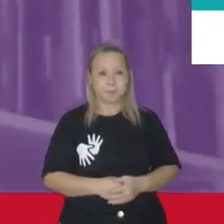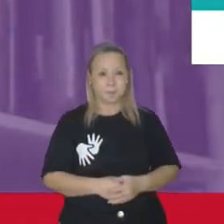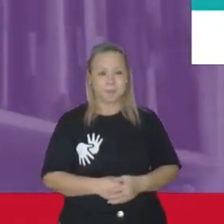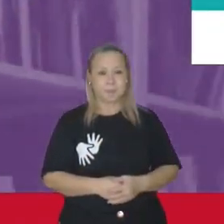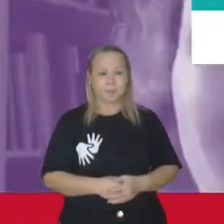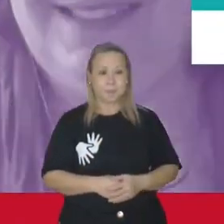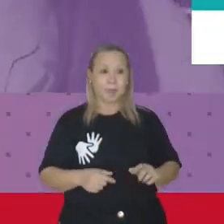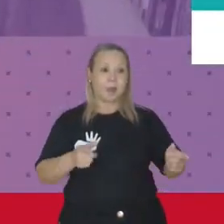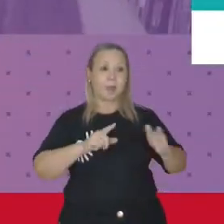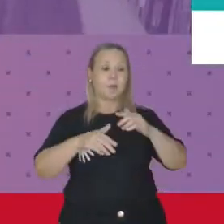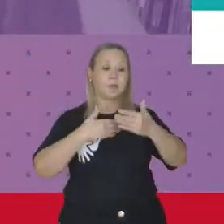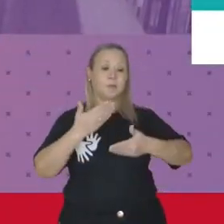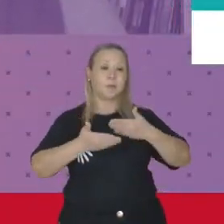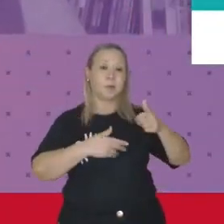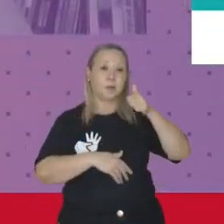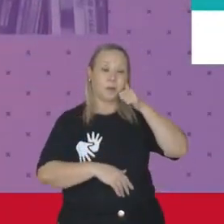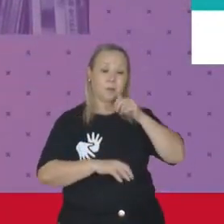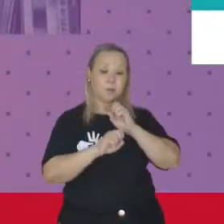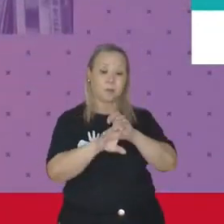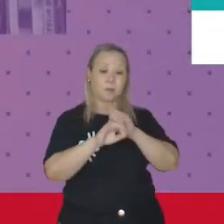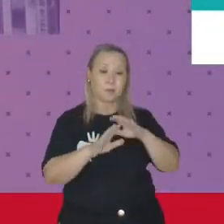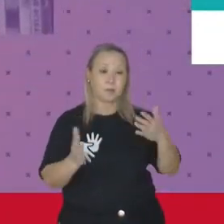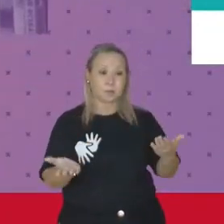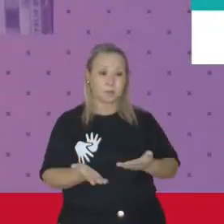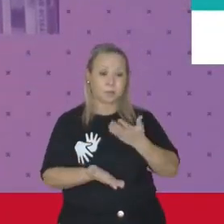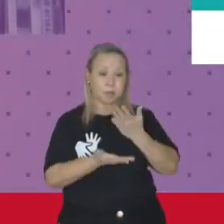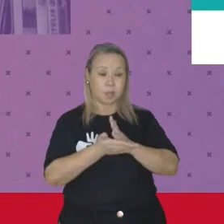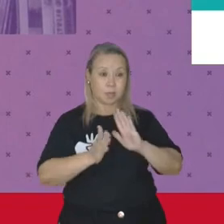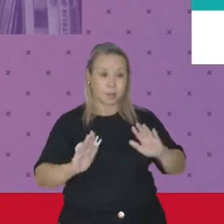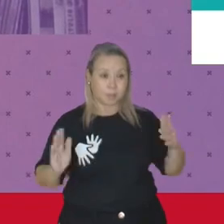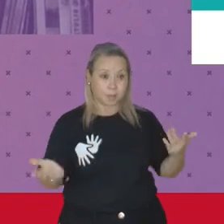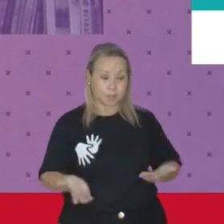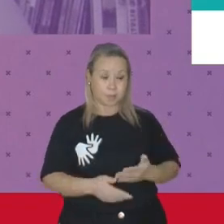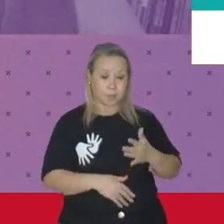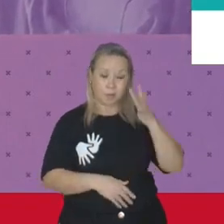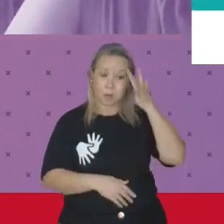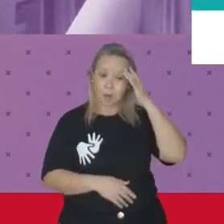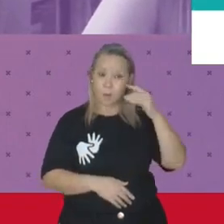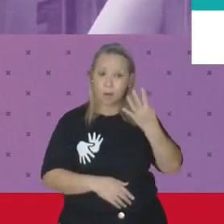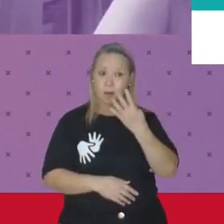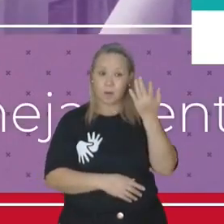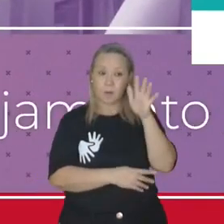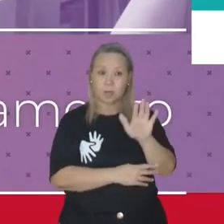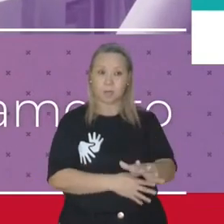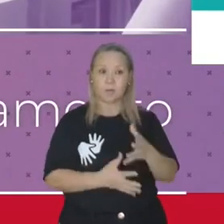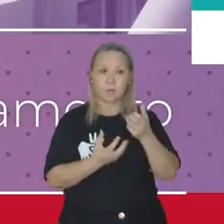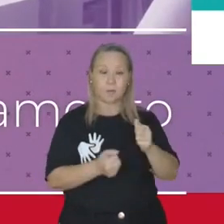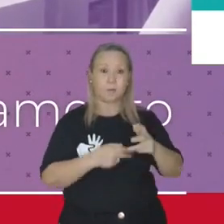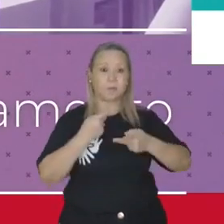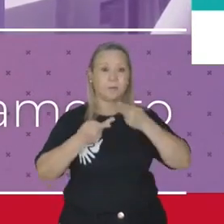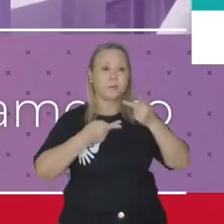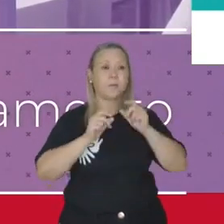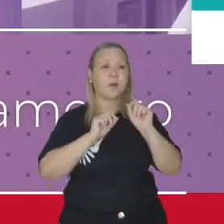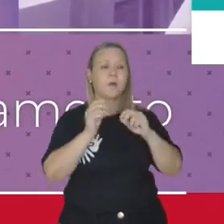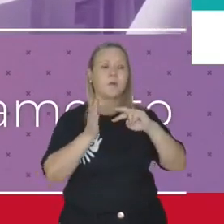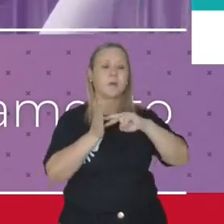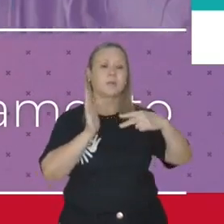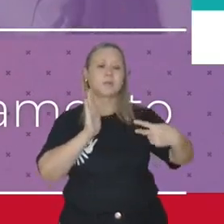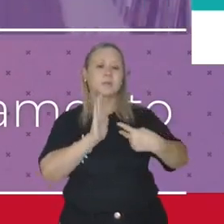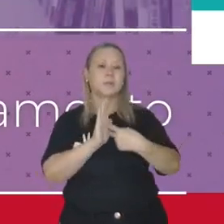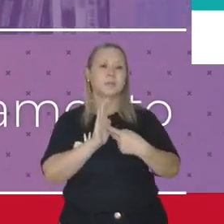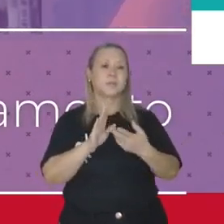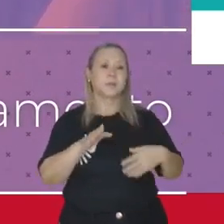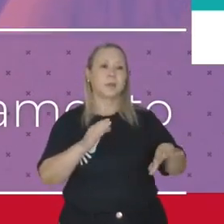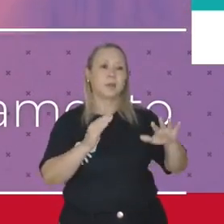O TV Elas por Elas Formação de hoje fica por aqui. Amanhã, às 4 horas da tarde, nós vamos falar sobre o que significa